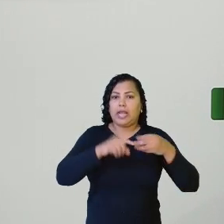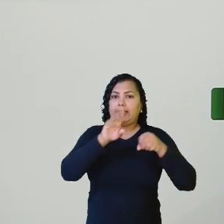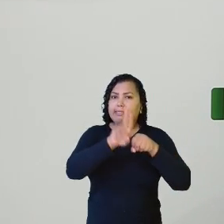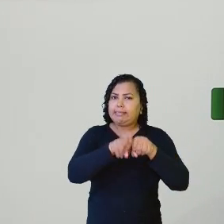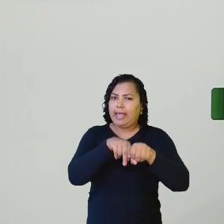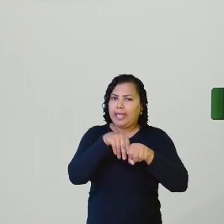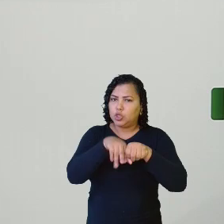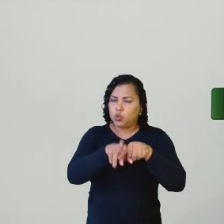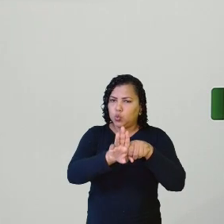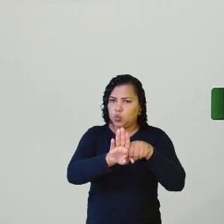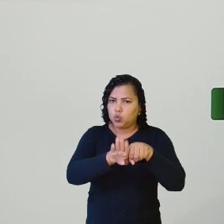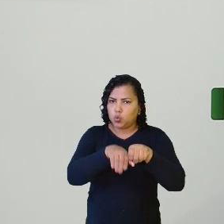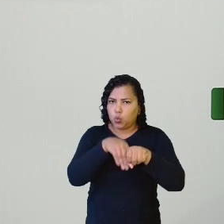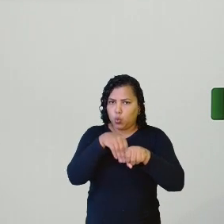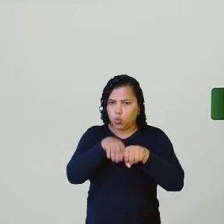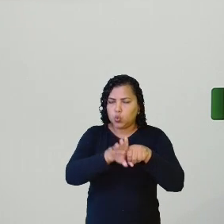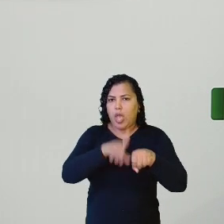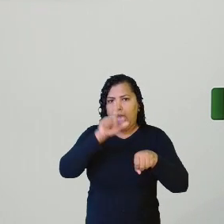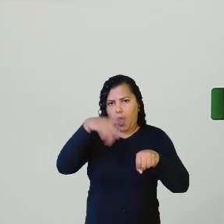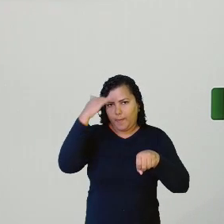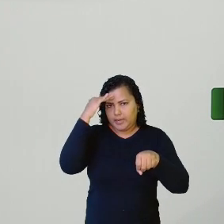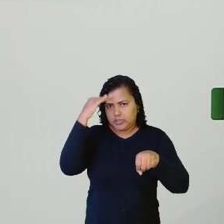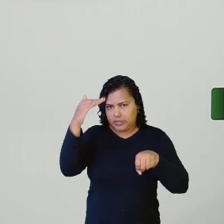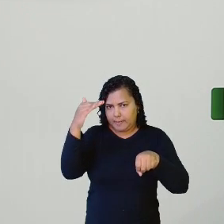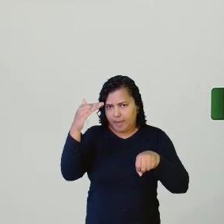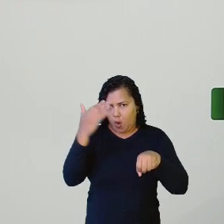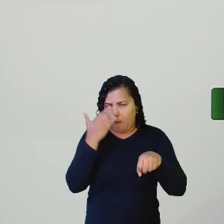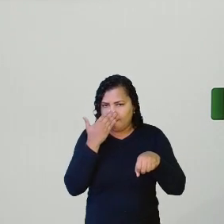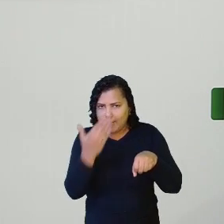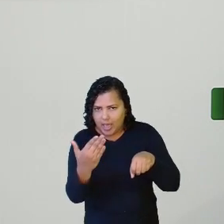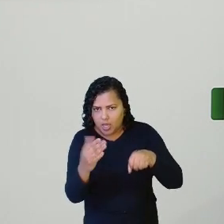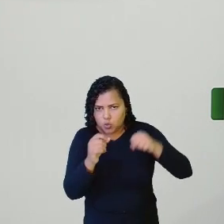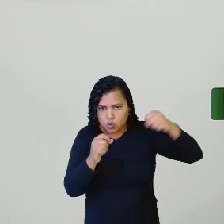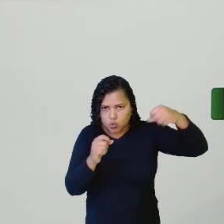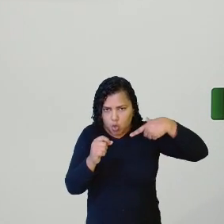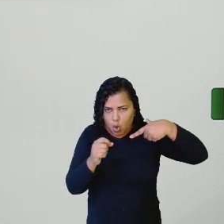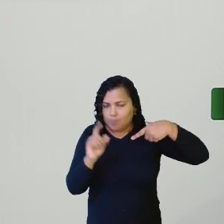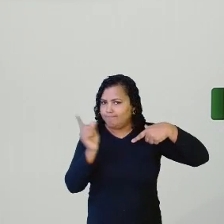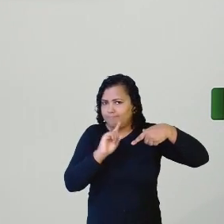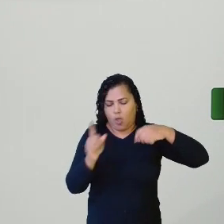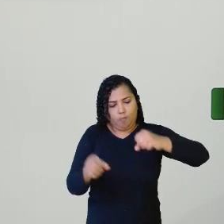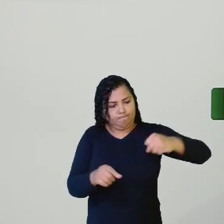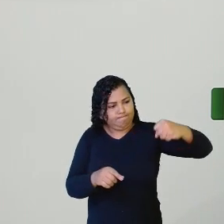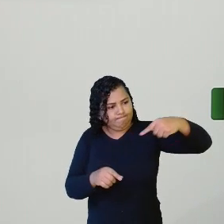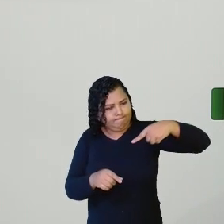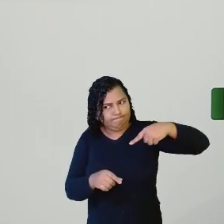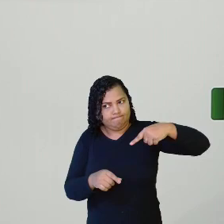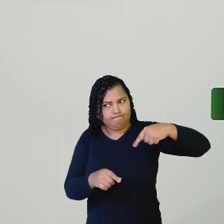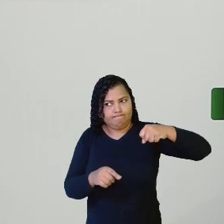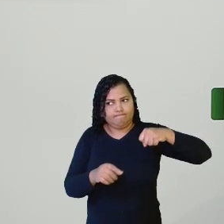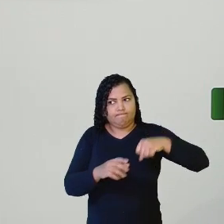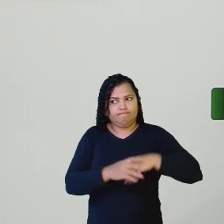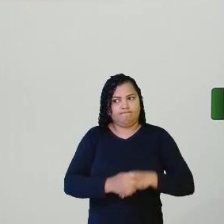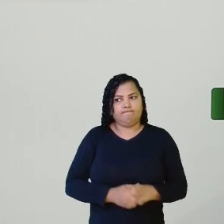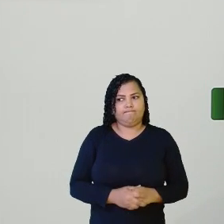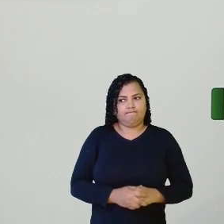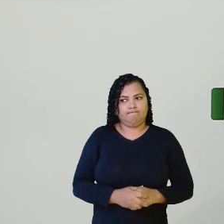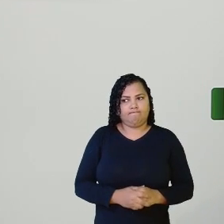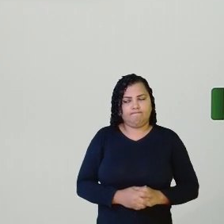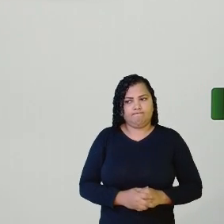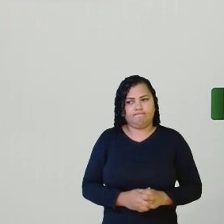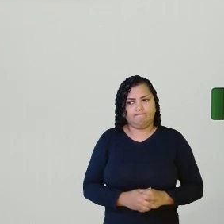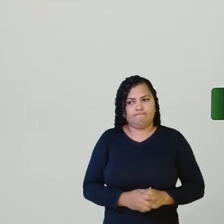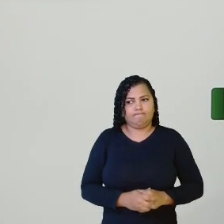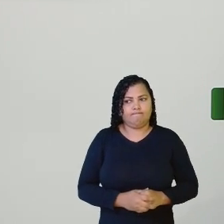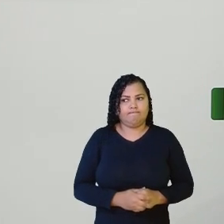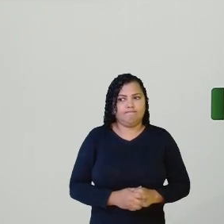Netuno não é o planeta mais próximo ao Sol. A gente viu naquela lista de planetas que Netuno, está lá bem distante. Não é o planeta